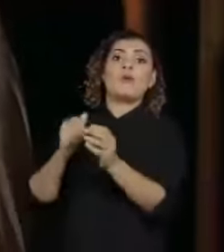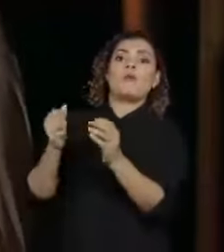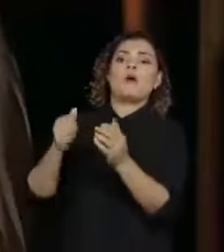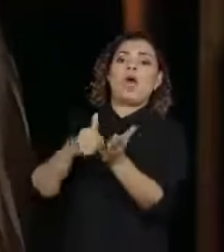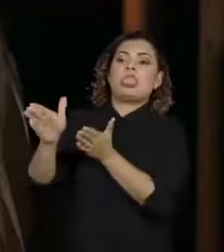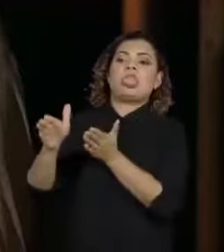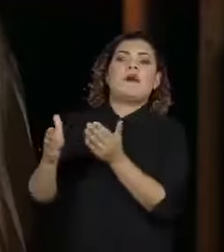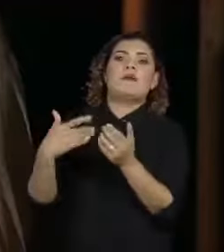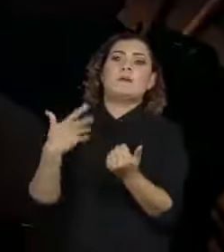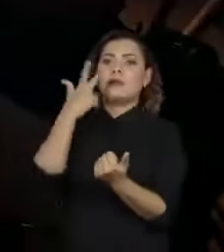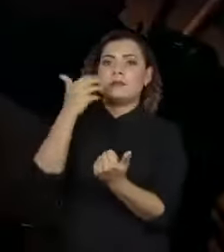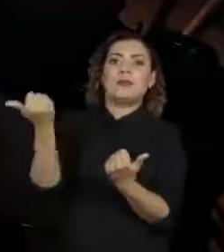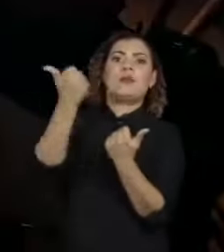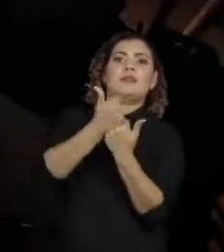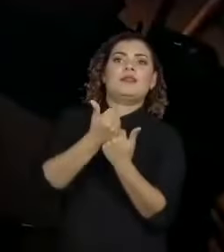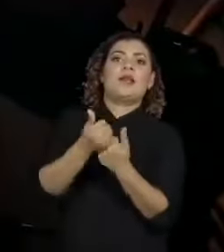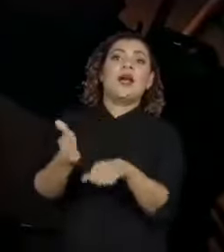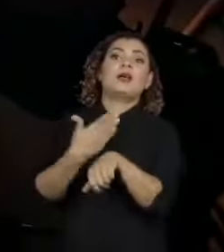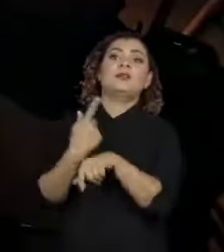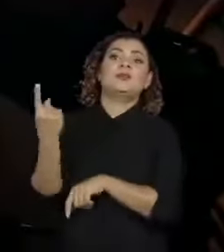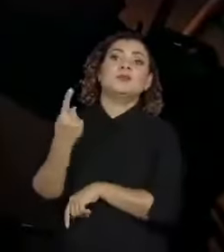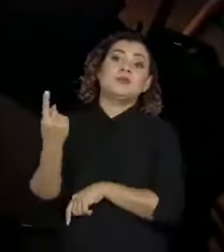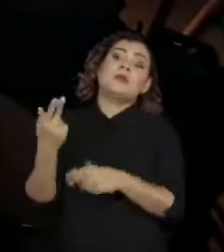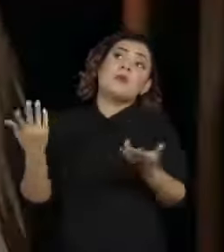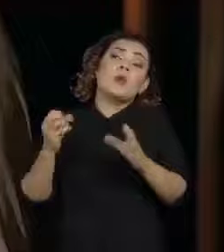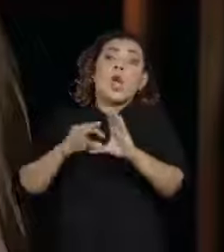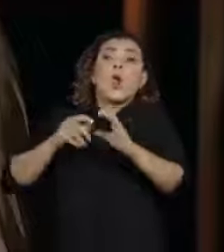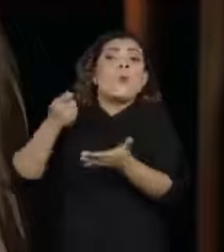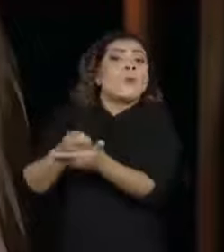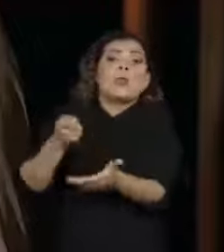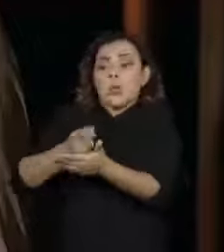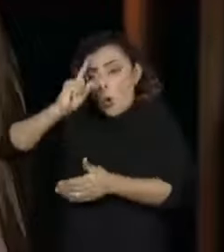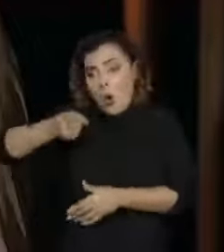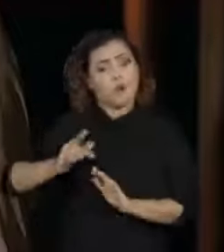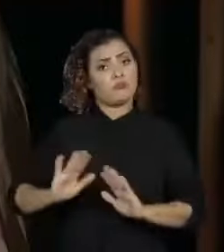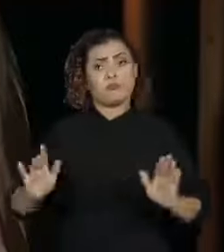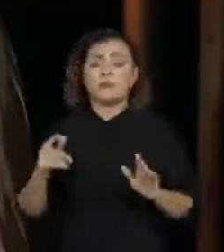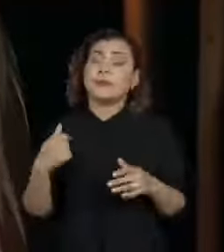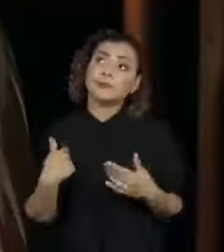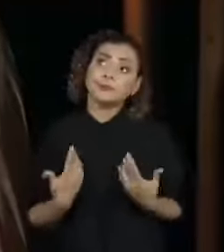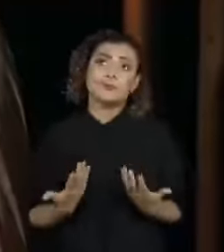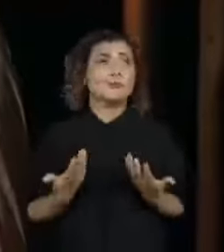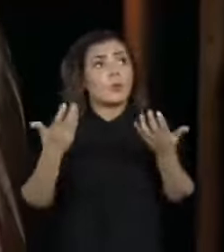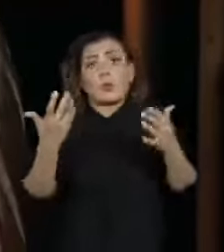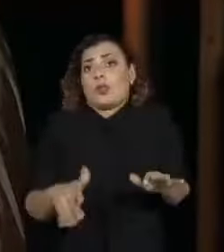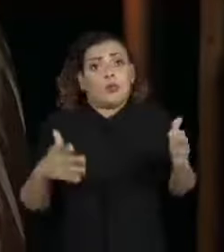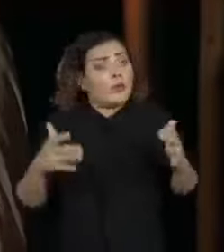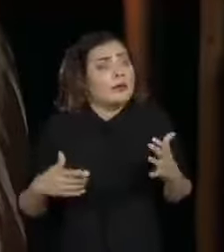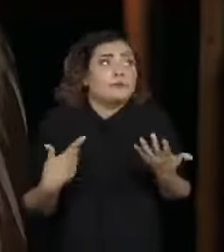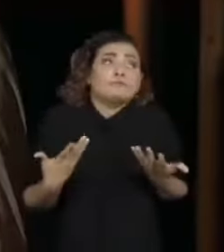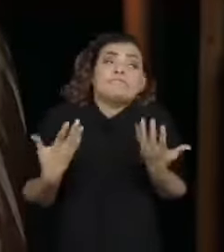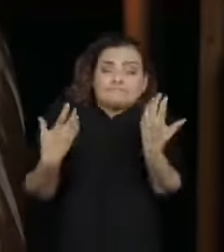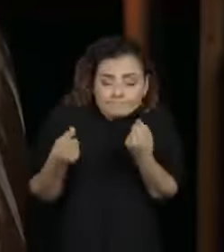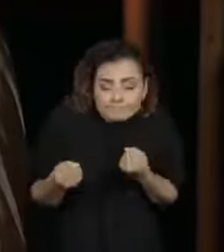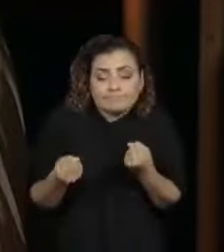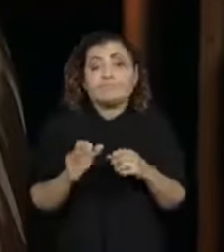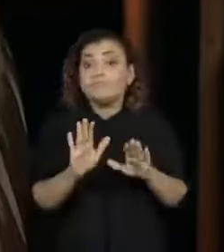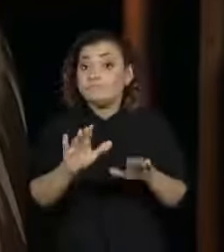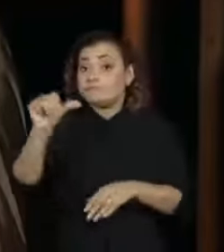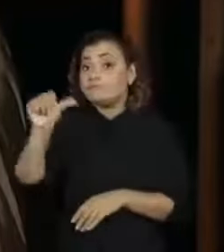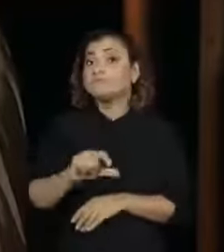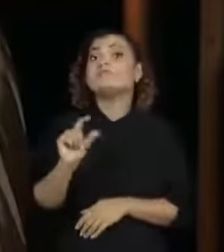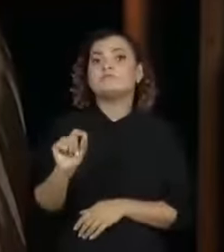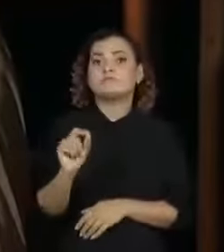antes do primeiro concorrente como assistir o que ele quer fazer eu não queria fazer bom e o que é pior